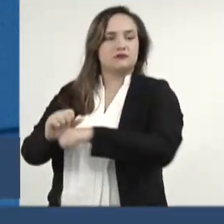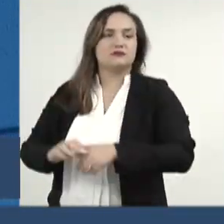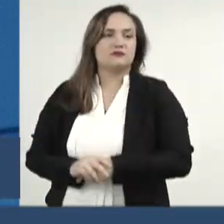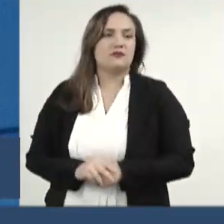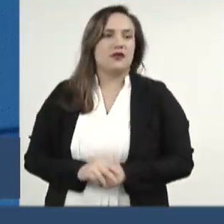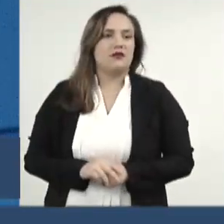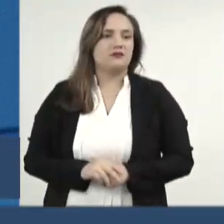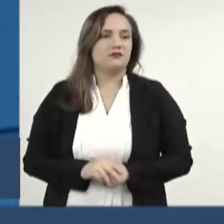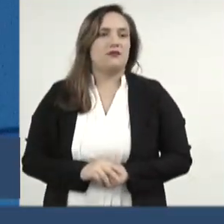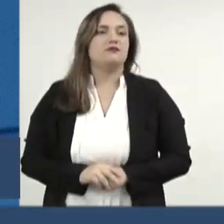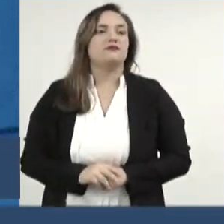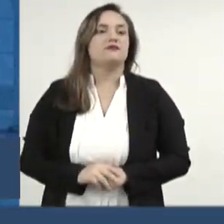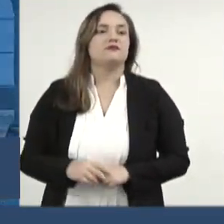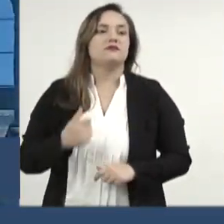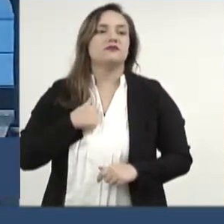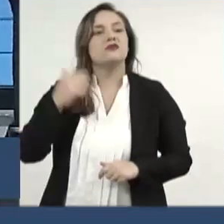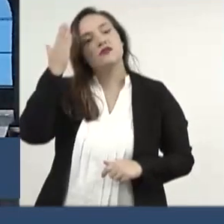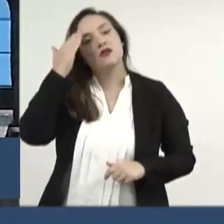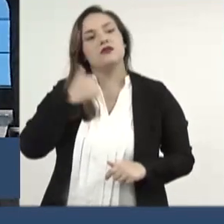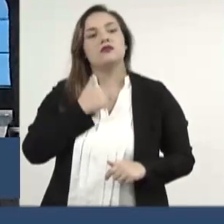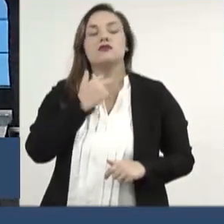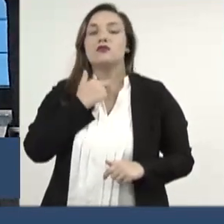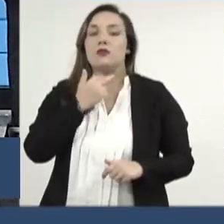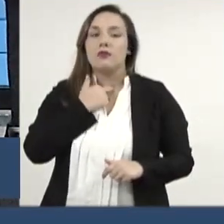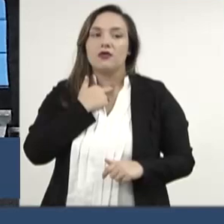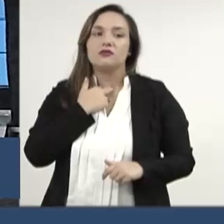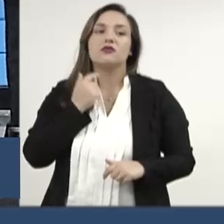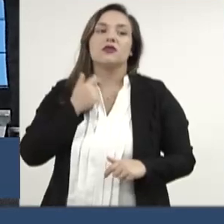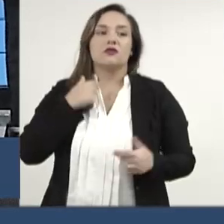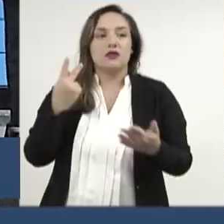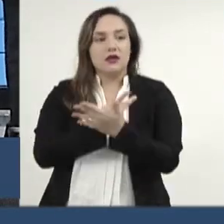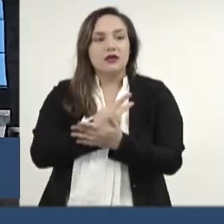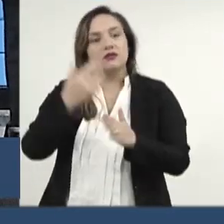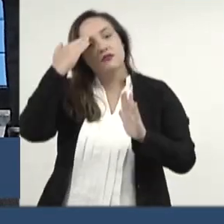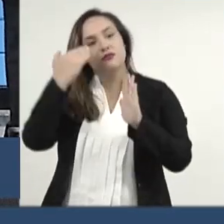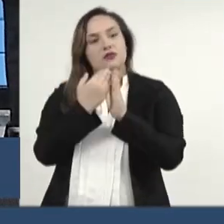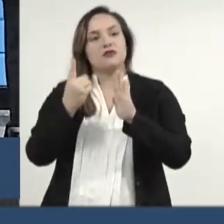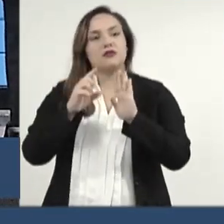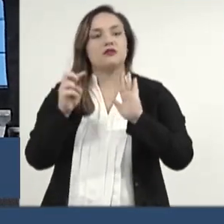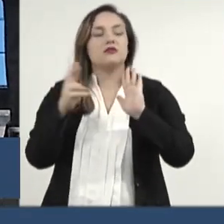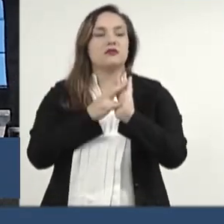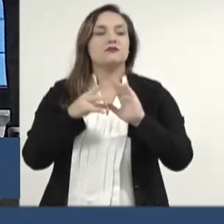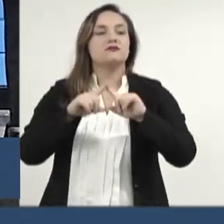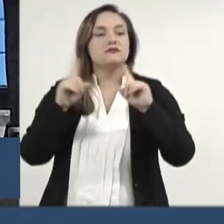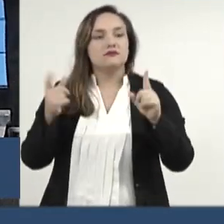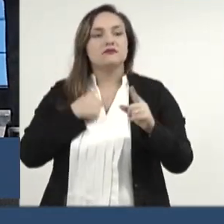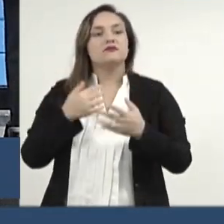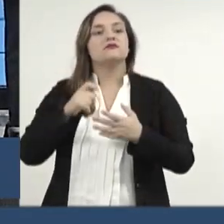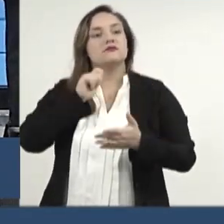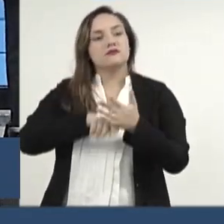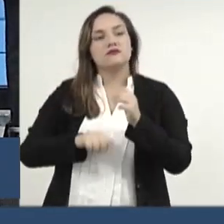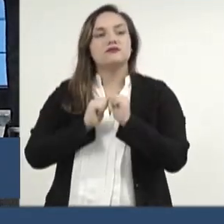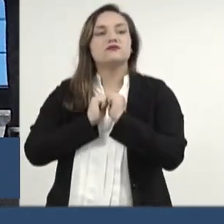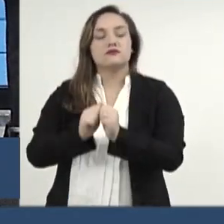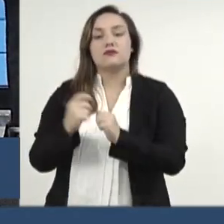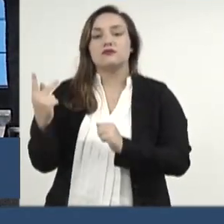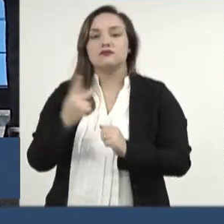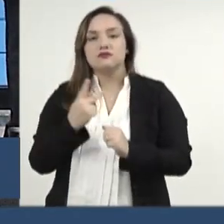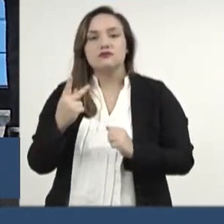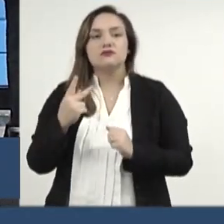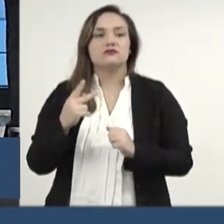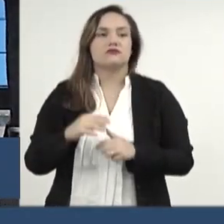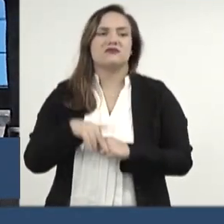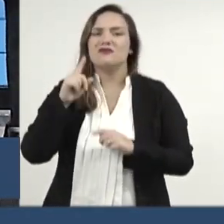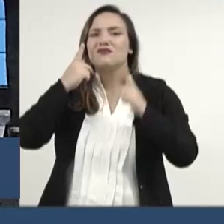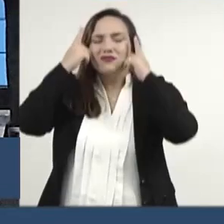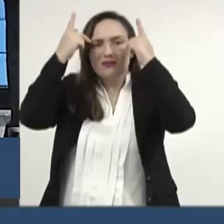Pois não, deputado. Eu sei que não posso fazer isso. Estou fazendo uma coisa errada, estou ferindo o regimento. Quero assinar as duas. É uma vergonha o que